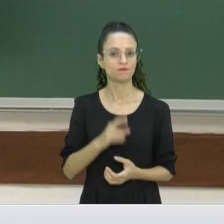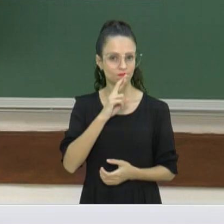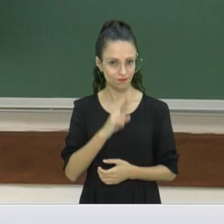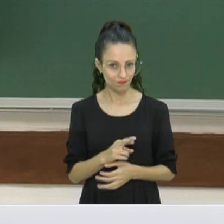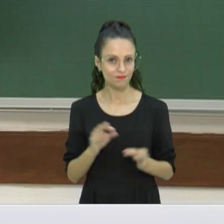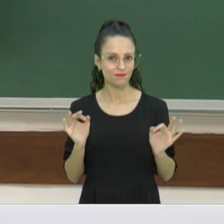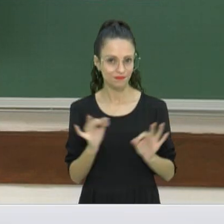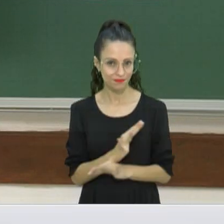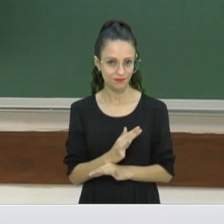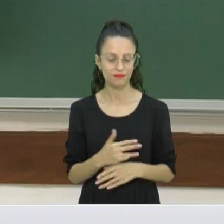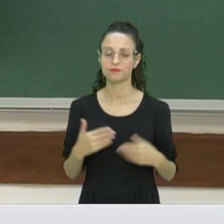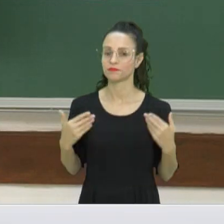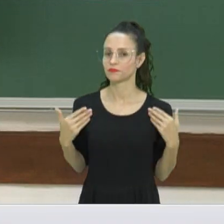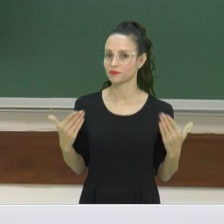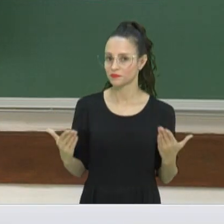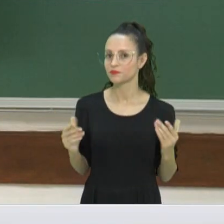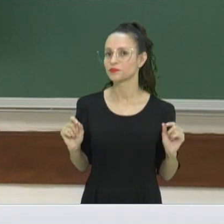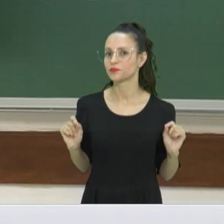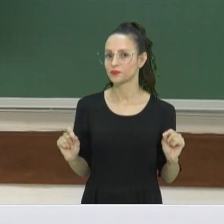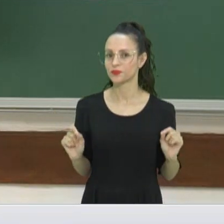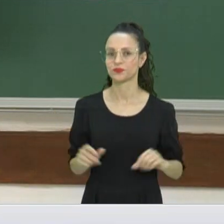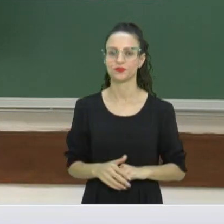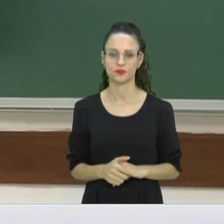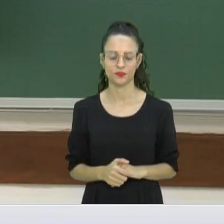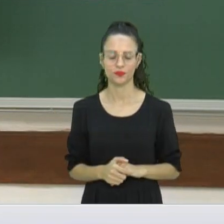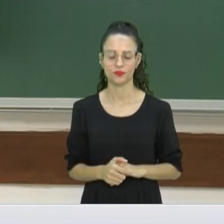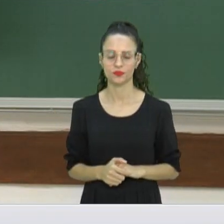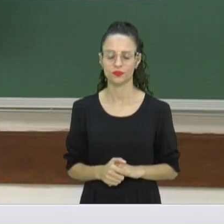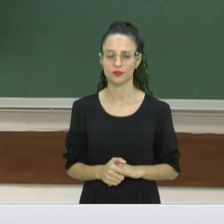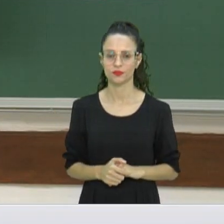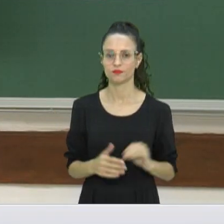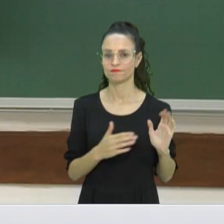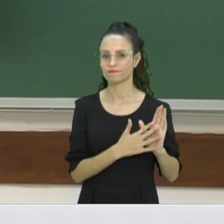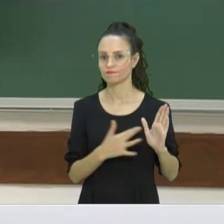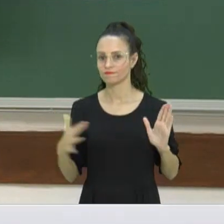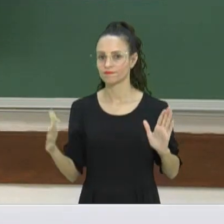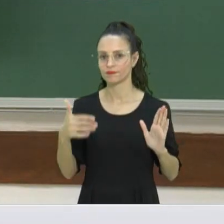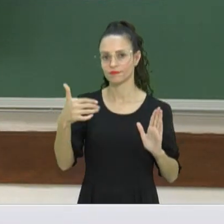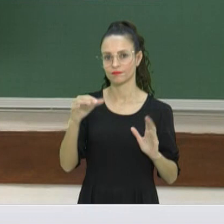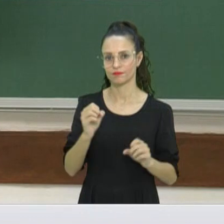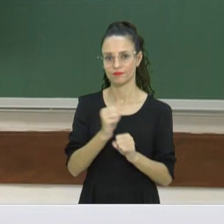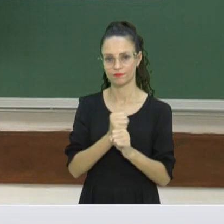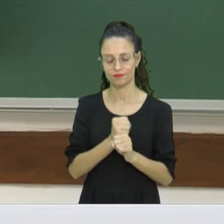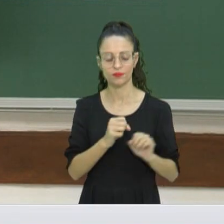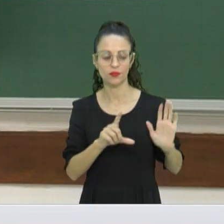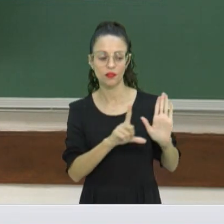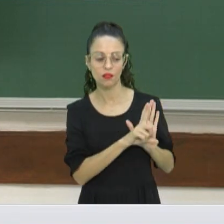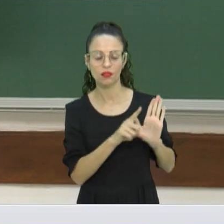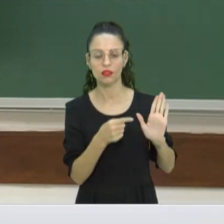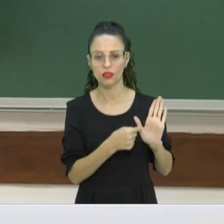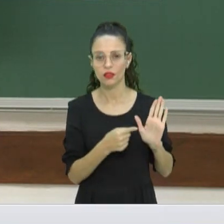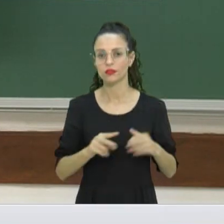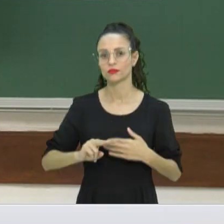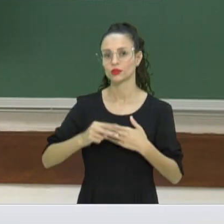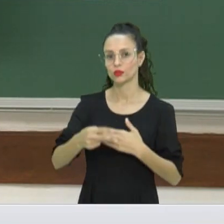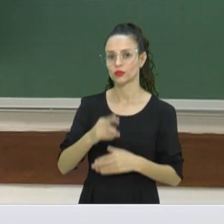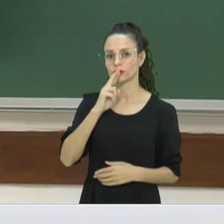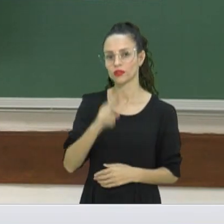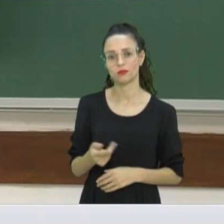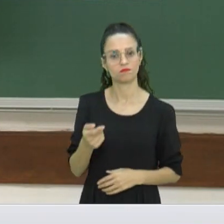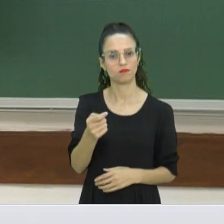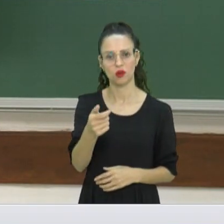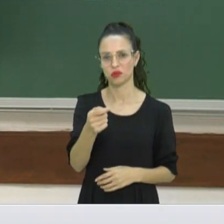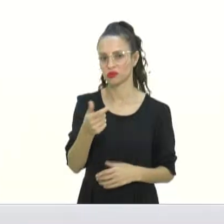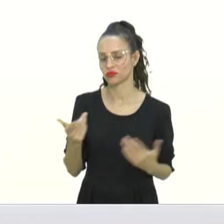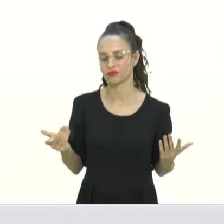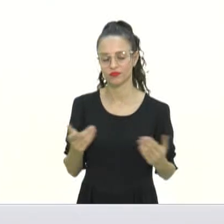Respondeu? Pois é. Depois de 10 anos da lei, o efeito, o resultado é muito